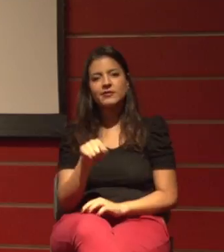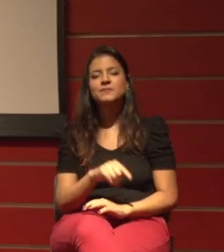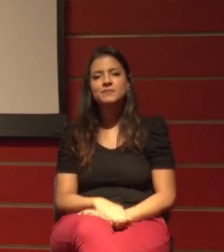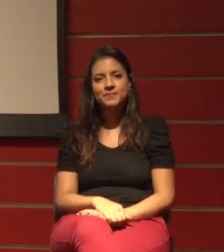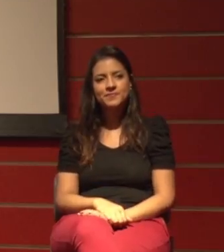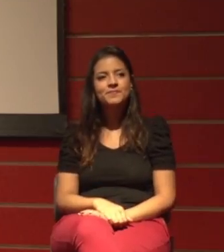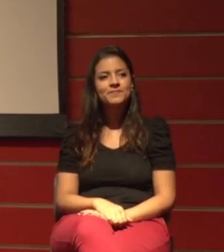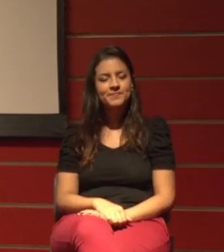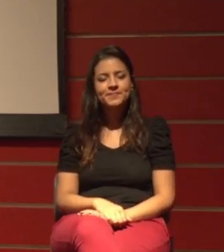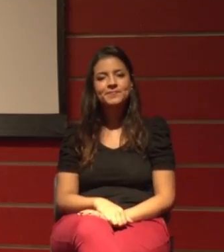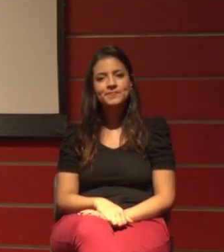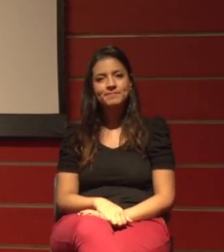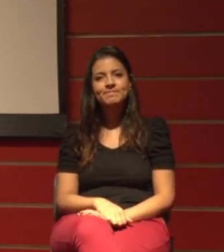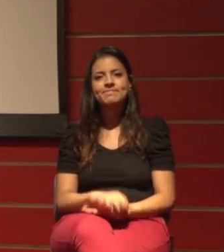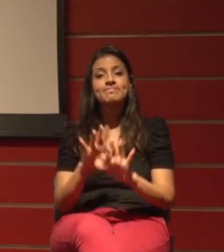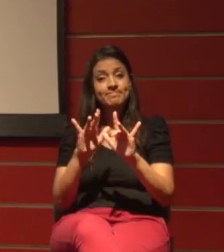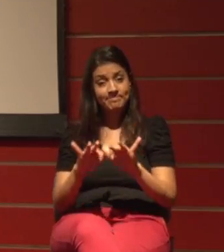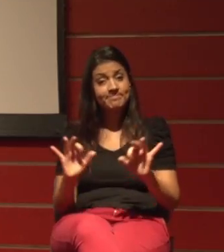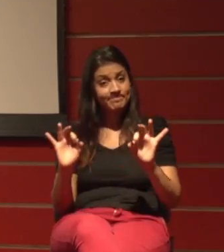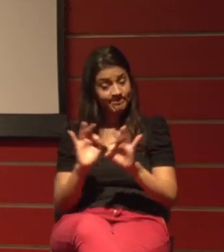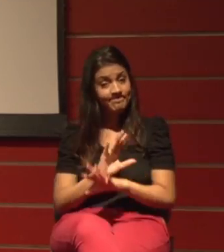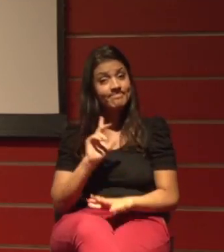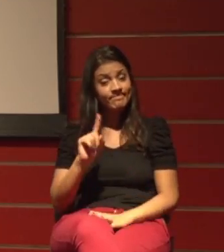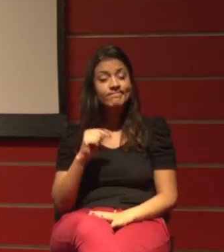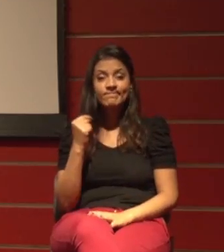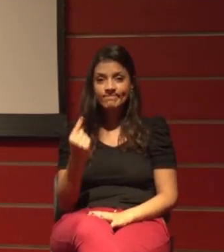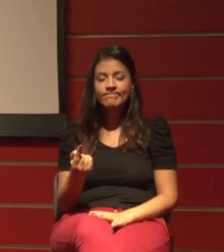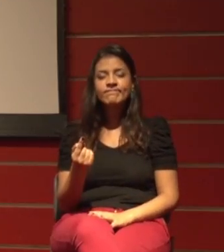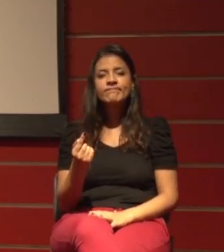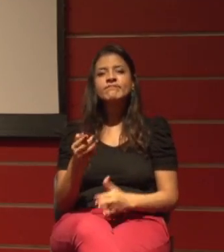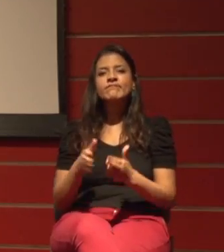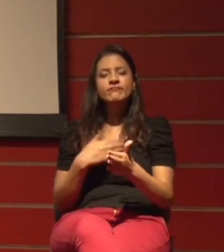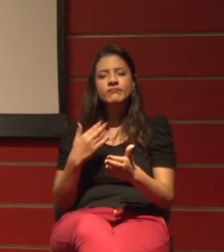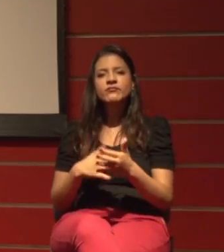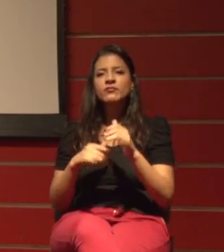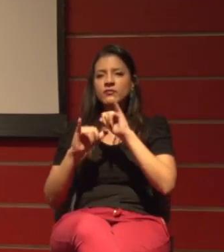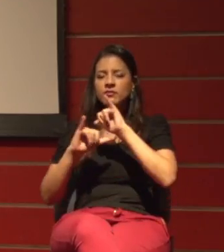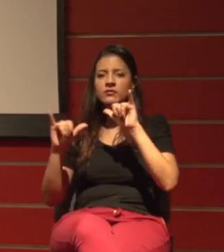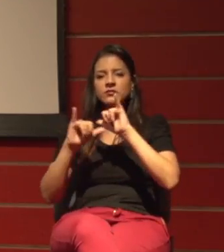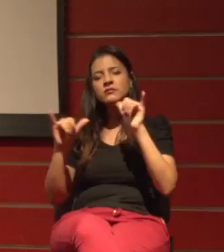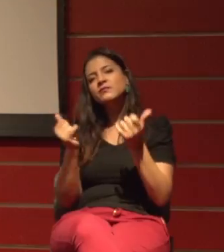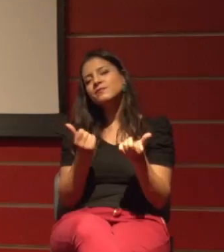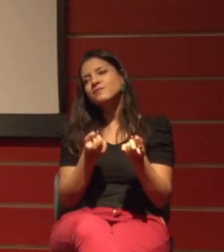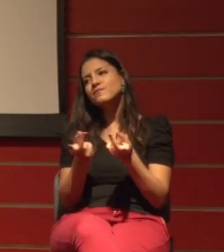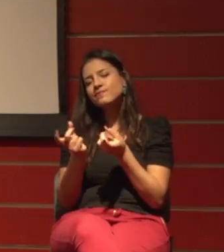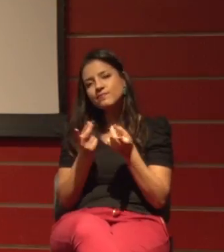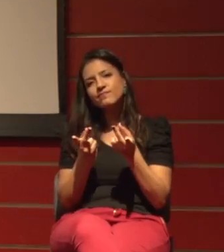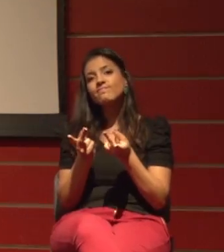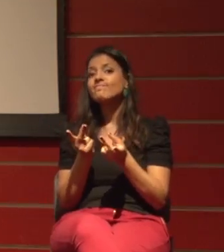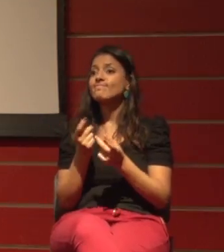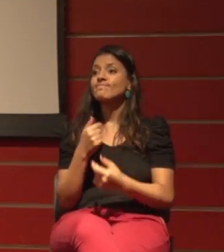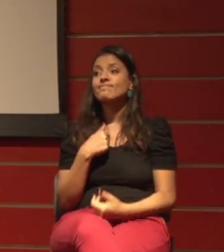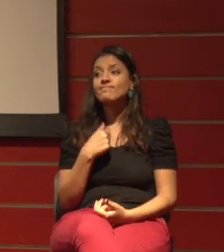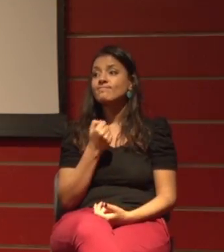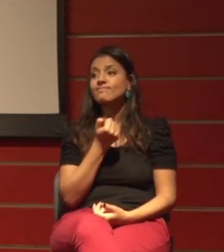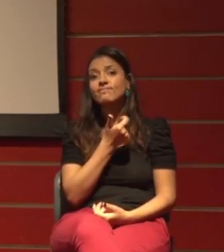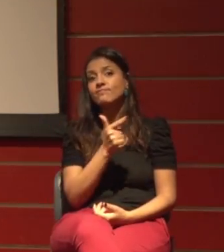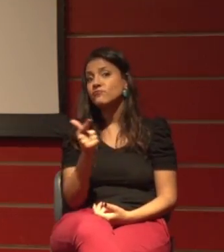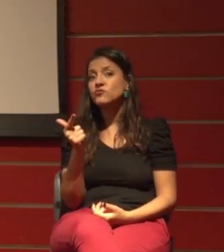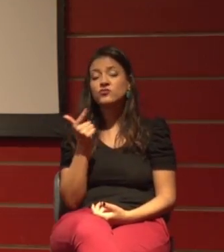da escrita eh do livro Eu não o livro foi publicado e eu não tinha eh